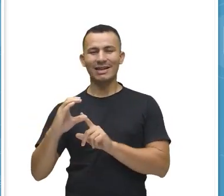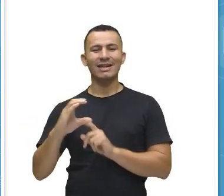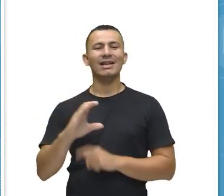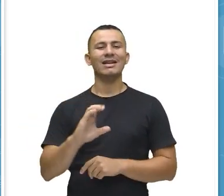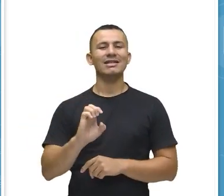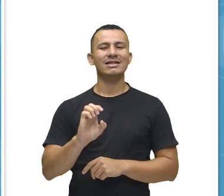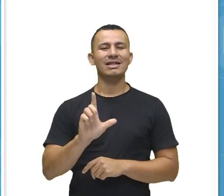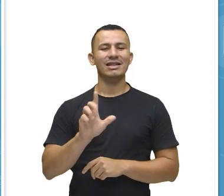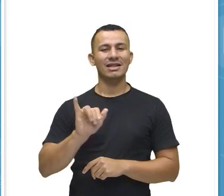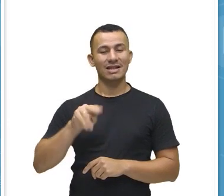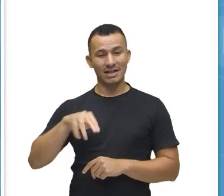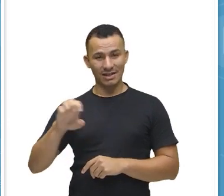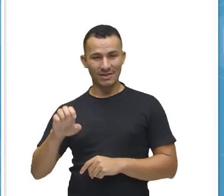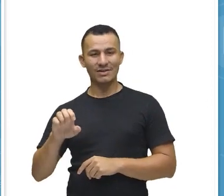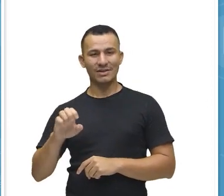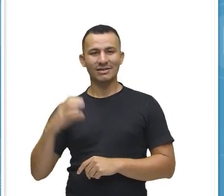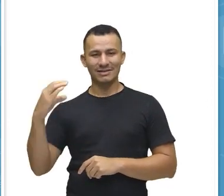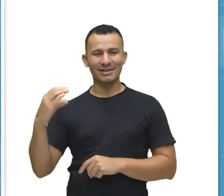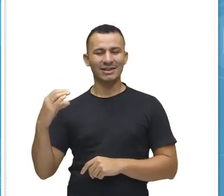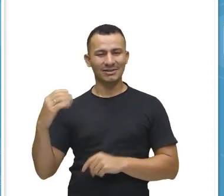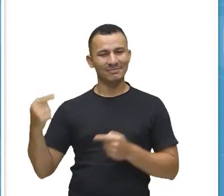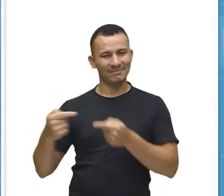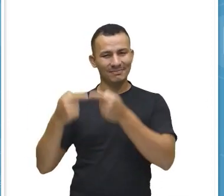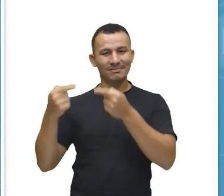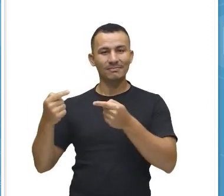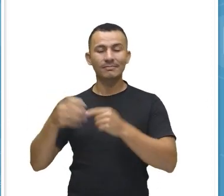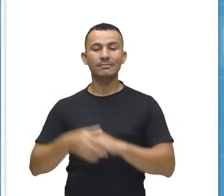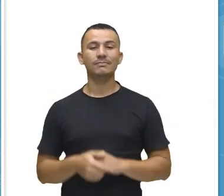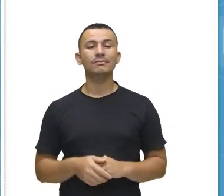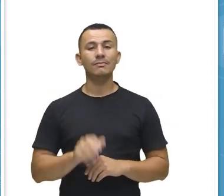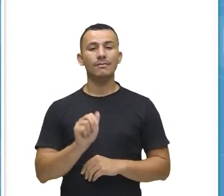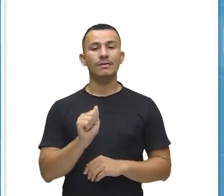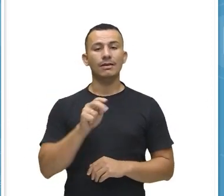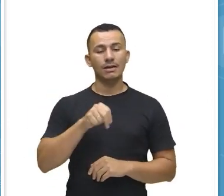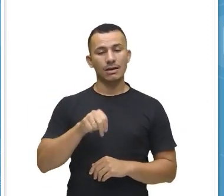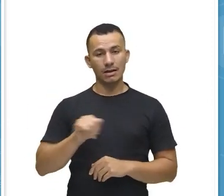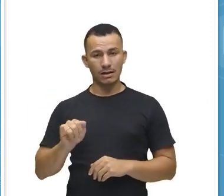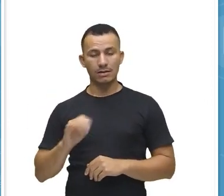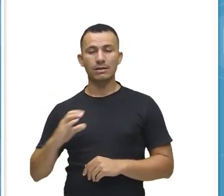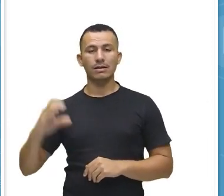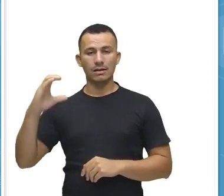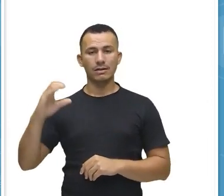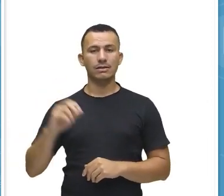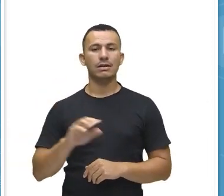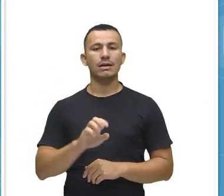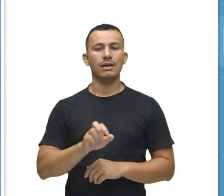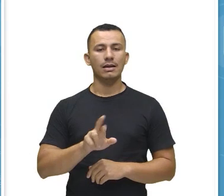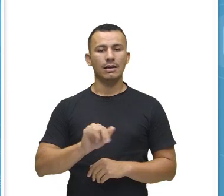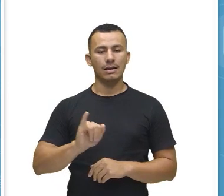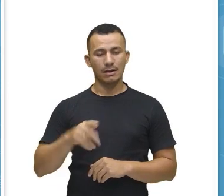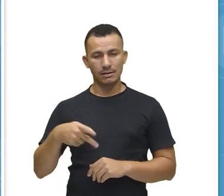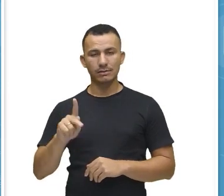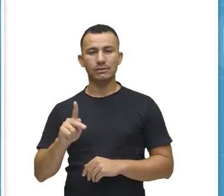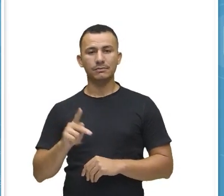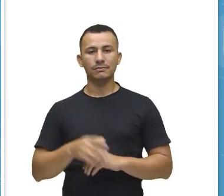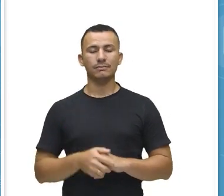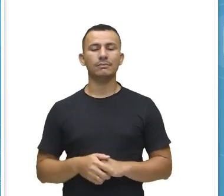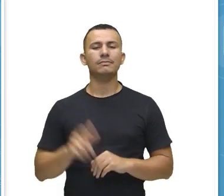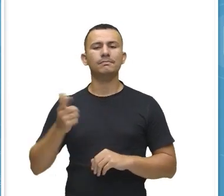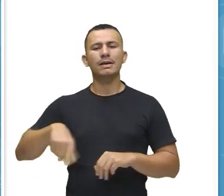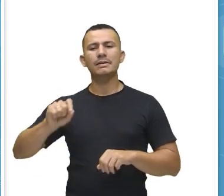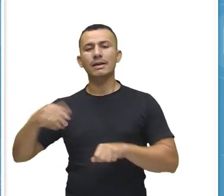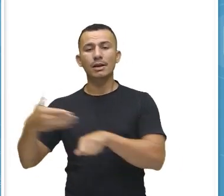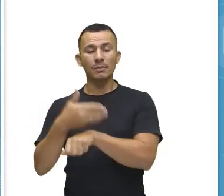Celine, Escola Estadual Carla Patrícia. Anne Celine, letra C. O Eric também. Quem mais aqui